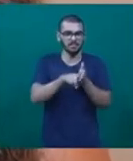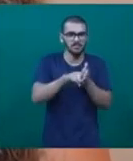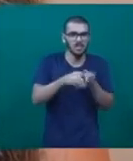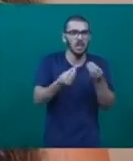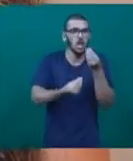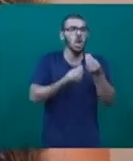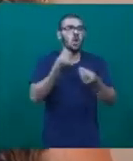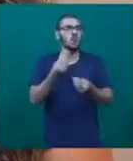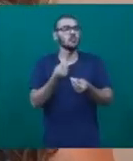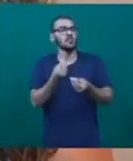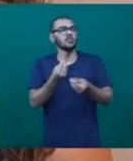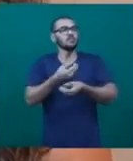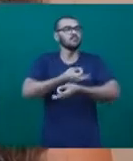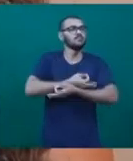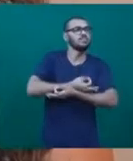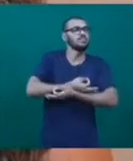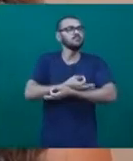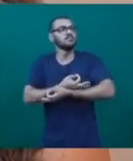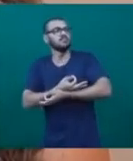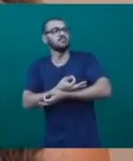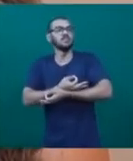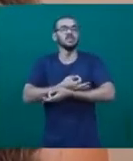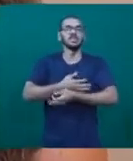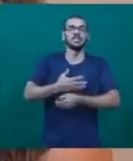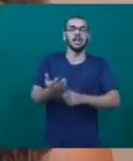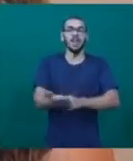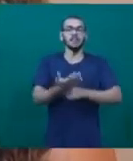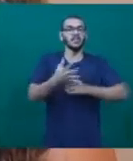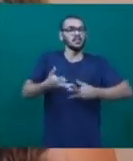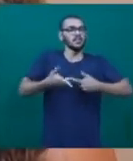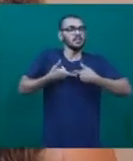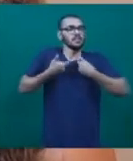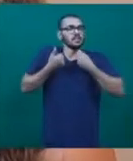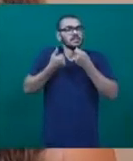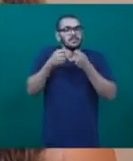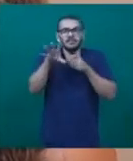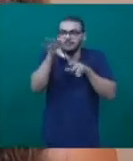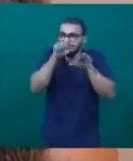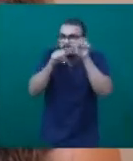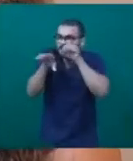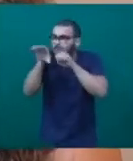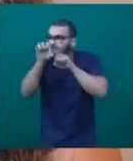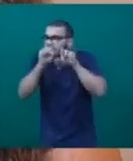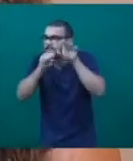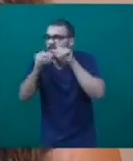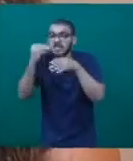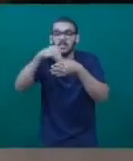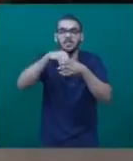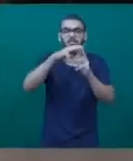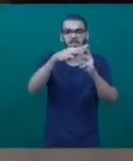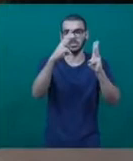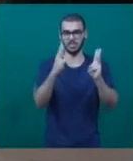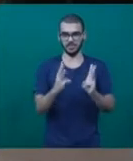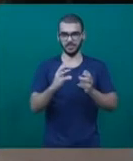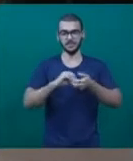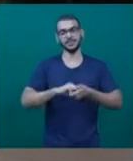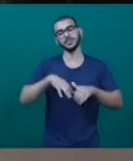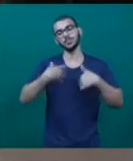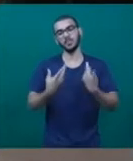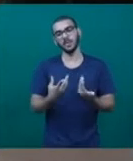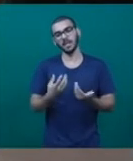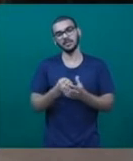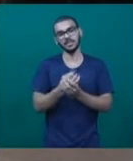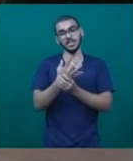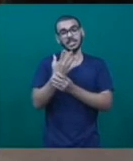somáticas, ajudam a melhorar as experiências estéticas, inclusive dentro do museu. Ele é um grupo que ele foi formado a partir